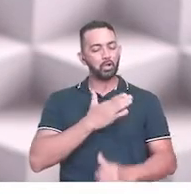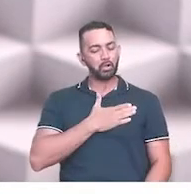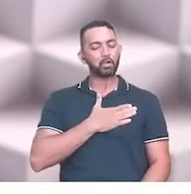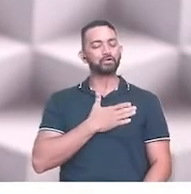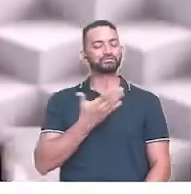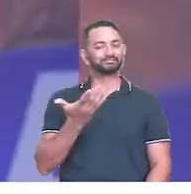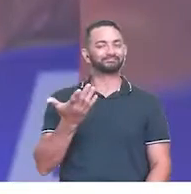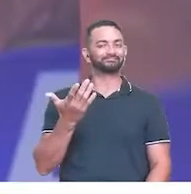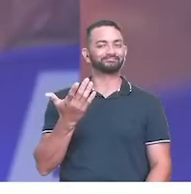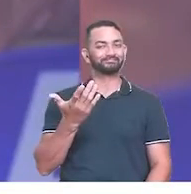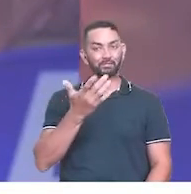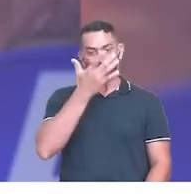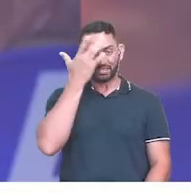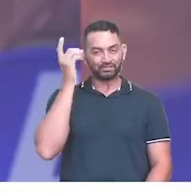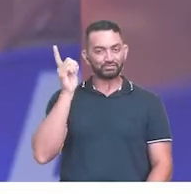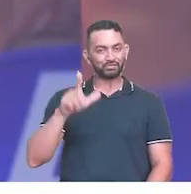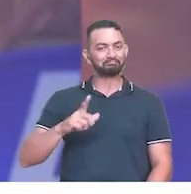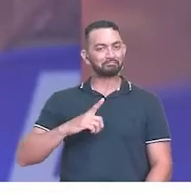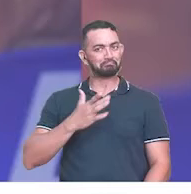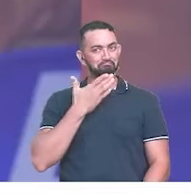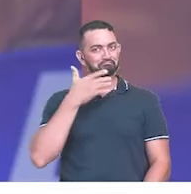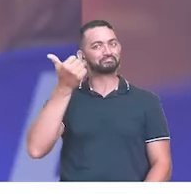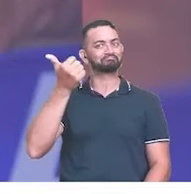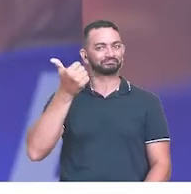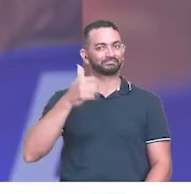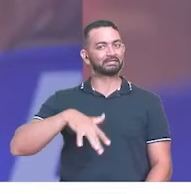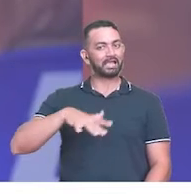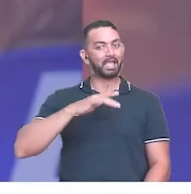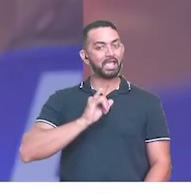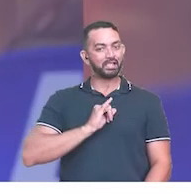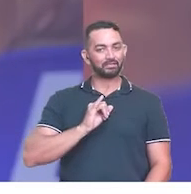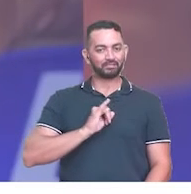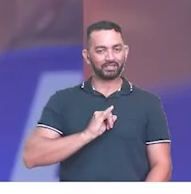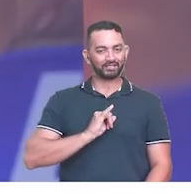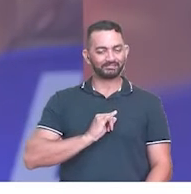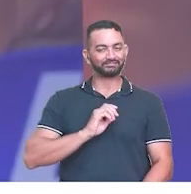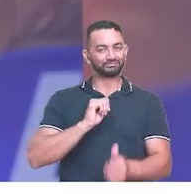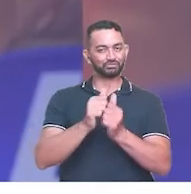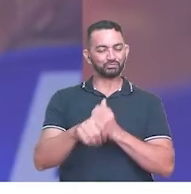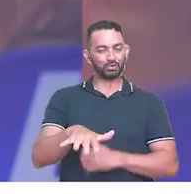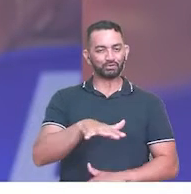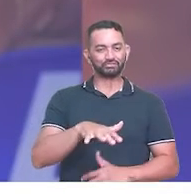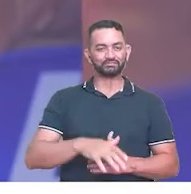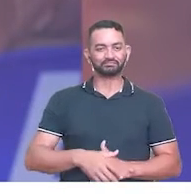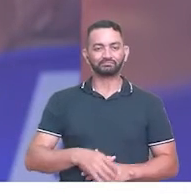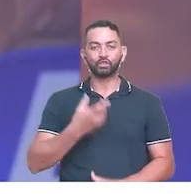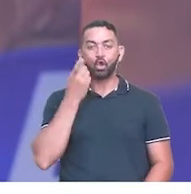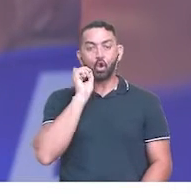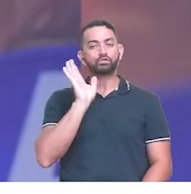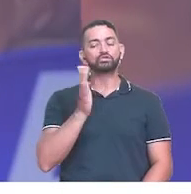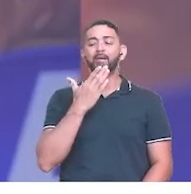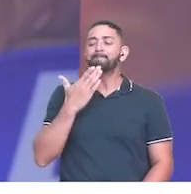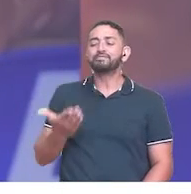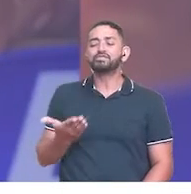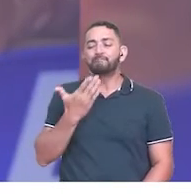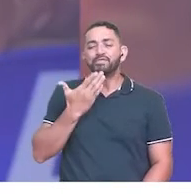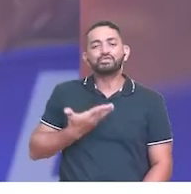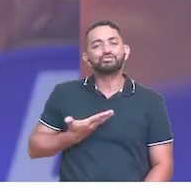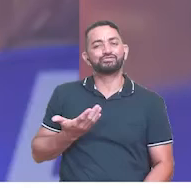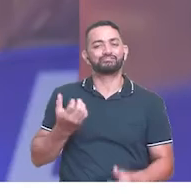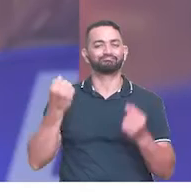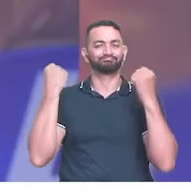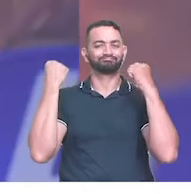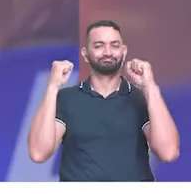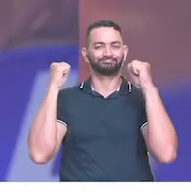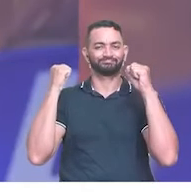adora noticiar notícias como essa idade pessoas que estão se dando bem principalmente de Imperatriz no mundo do esporte né E ontem a gente recebeu esse